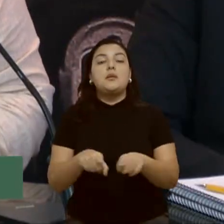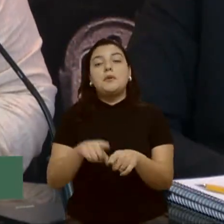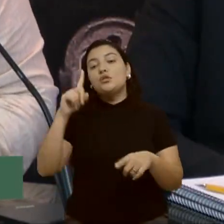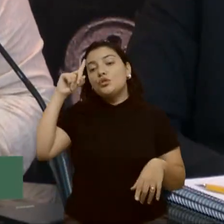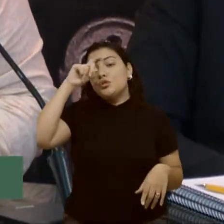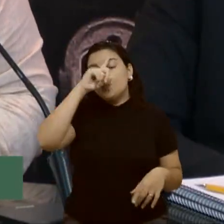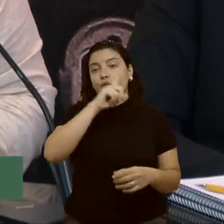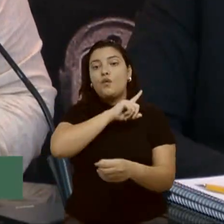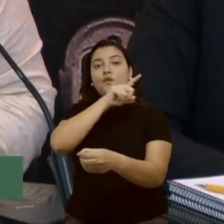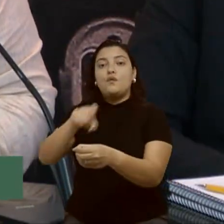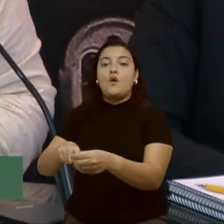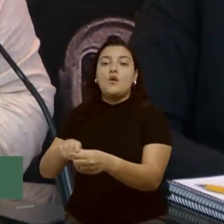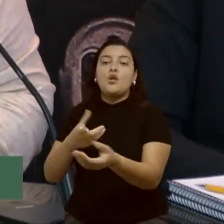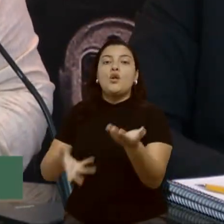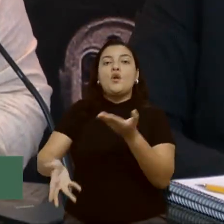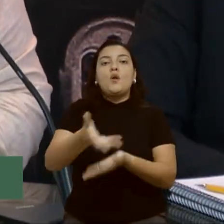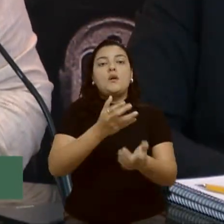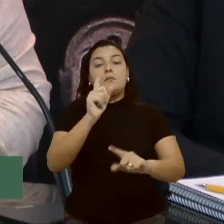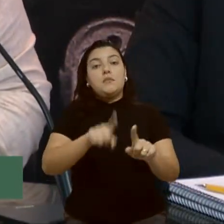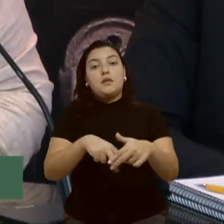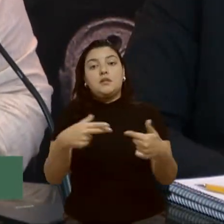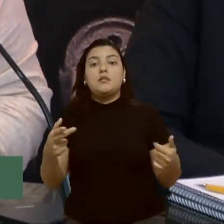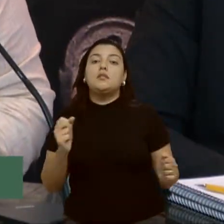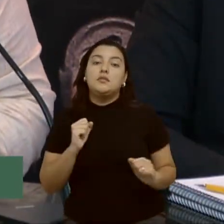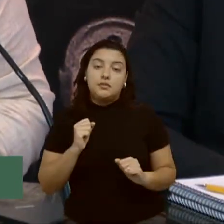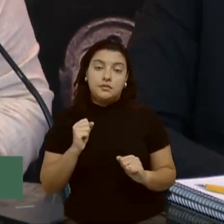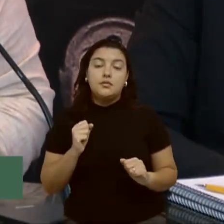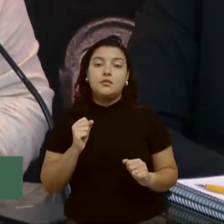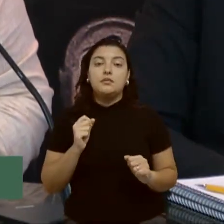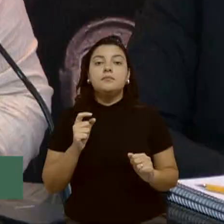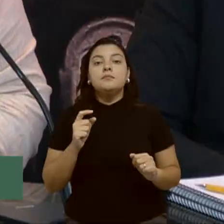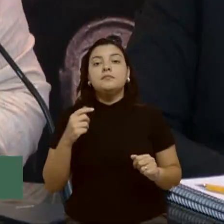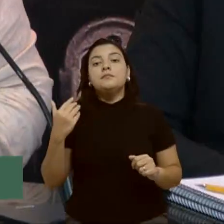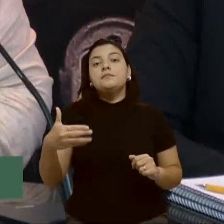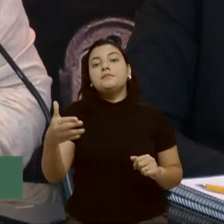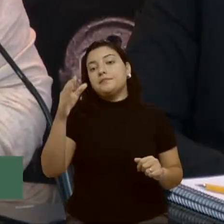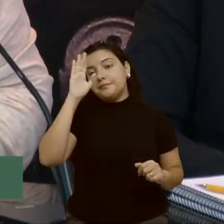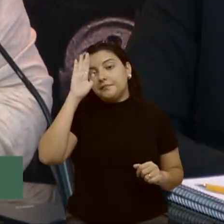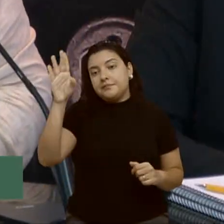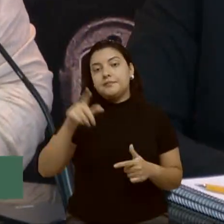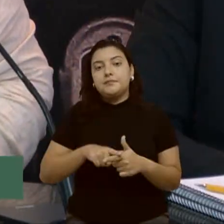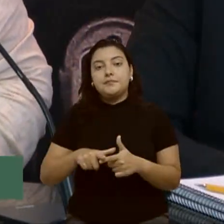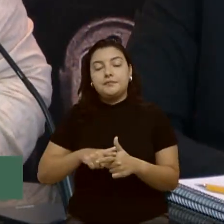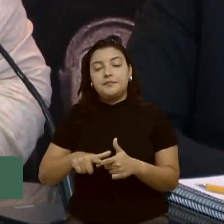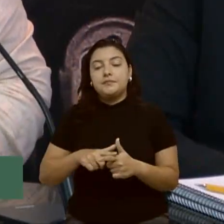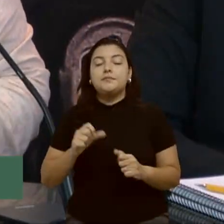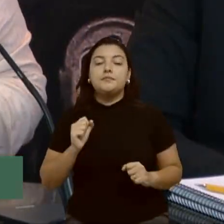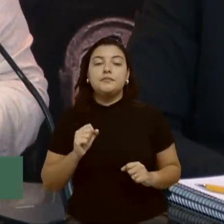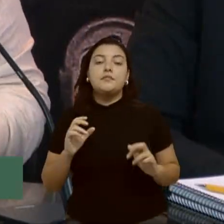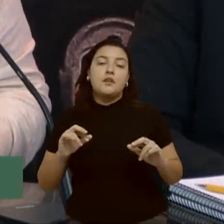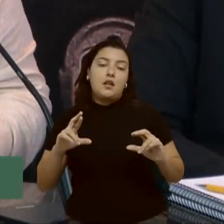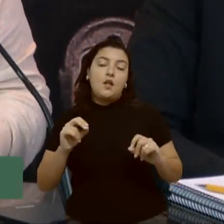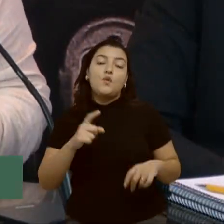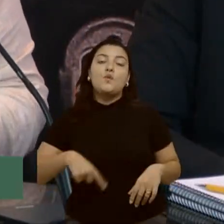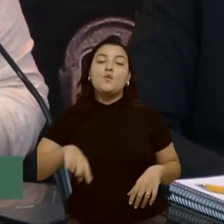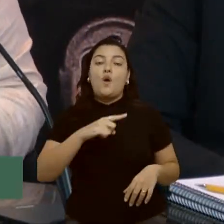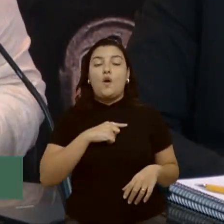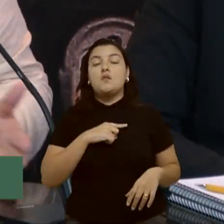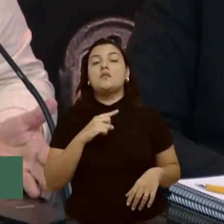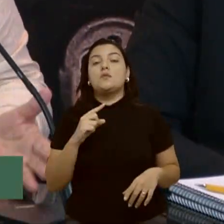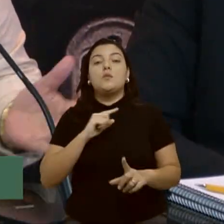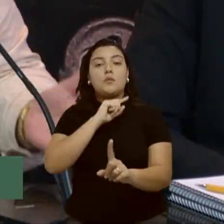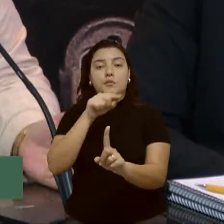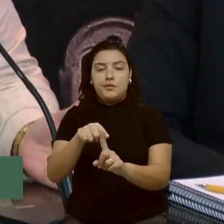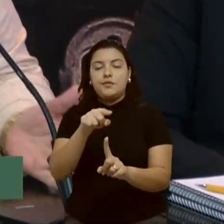de devolução ou troca de produtos, dentre outros. Mas esses são os principais problemas. E claro que nossa